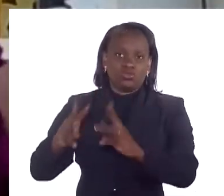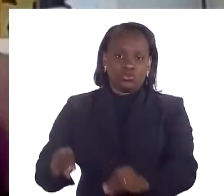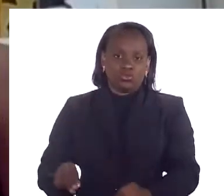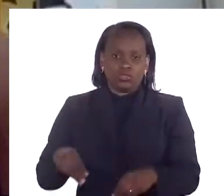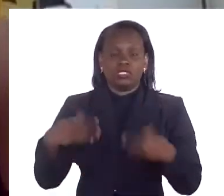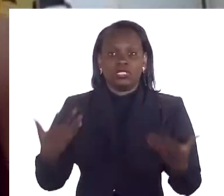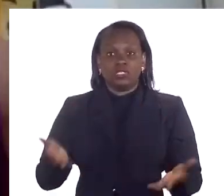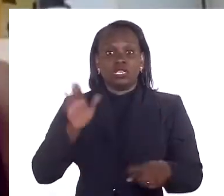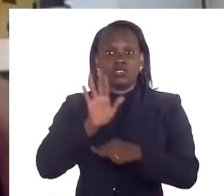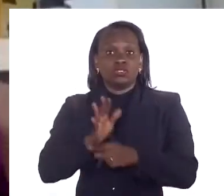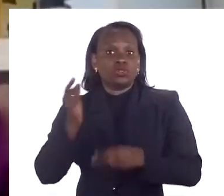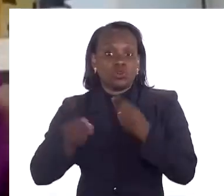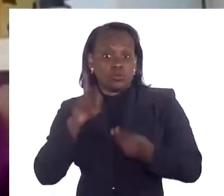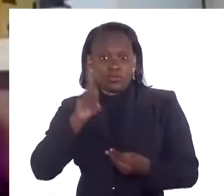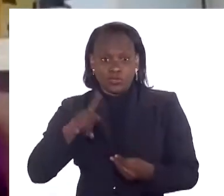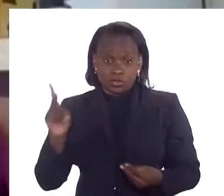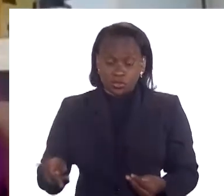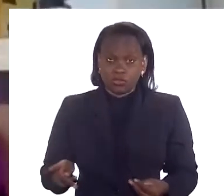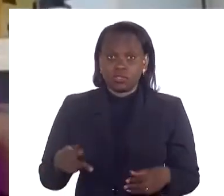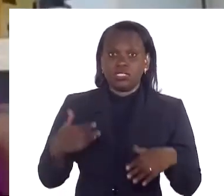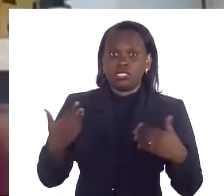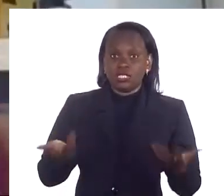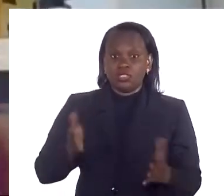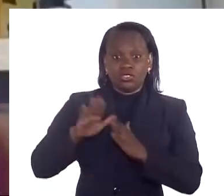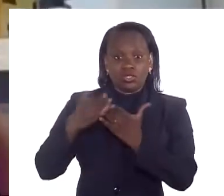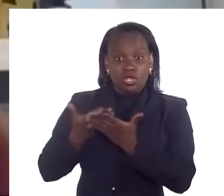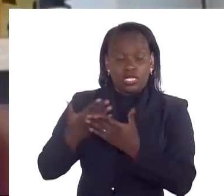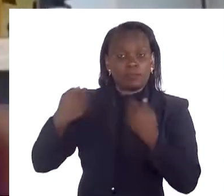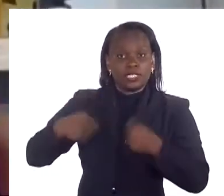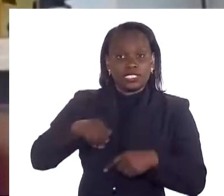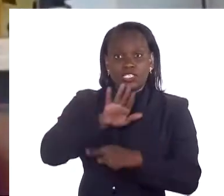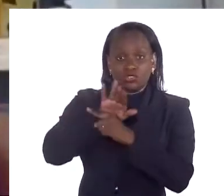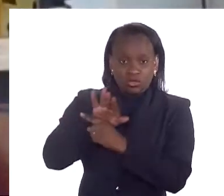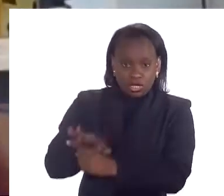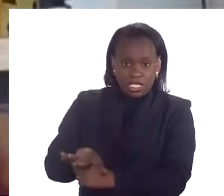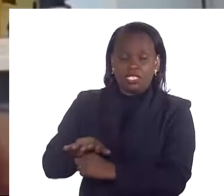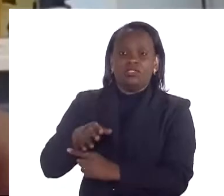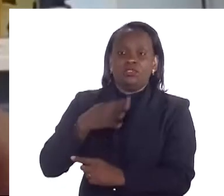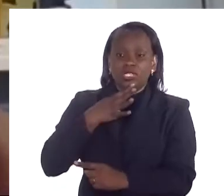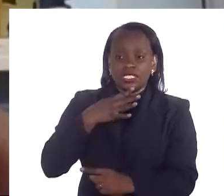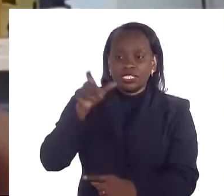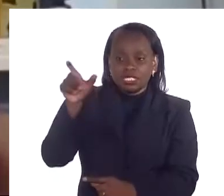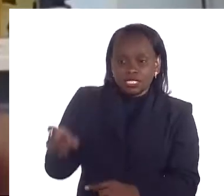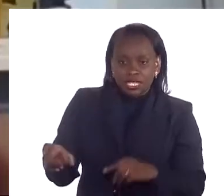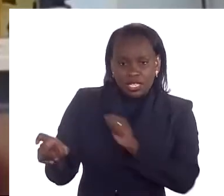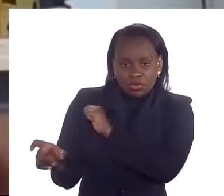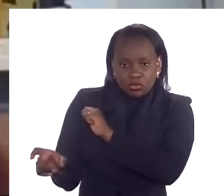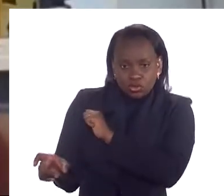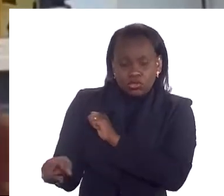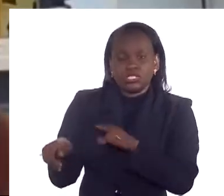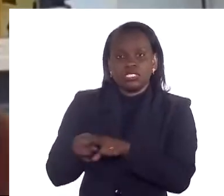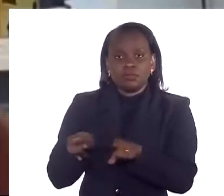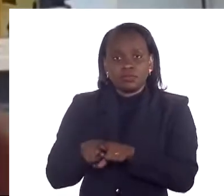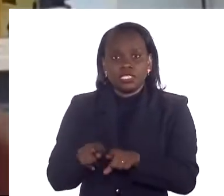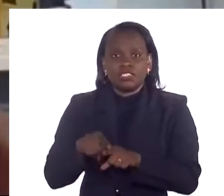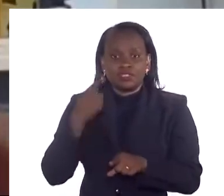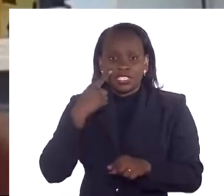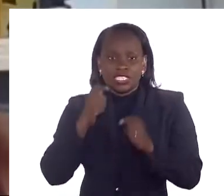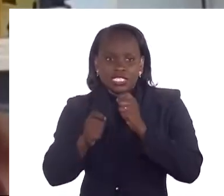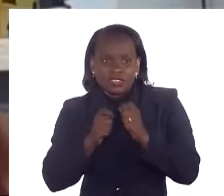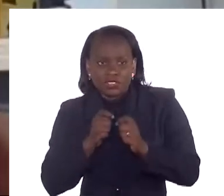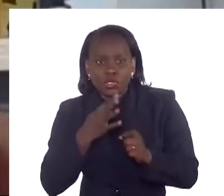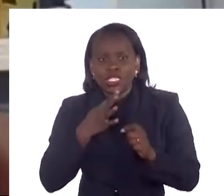Então, a gente ajuda, como a gente pode ajudar o professor, né? Então, essa escola tem que ajudar a conhecer esse aluno, né? Passar por processos